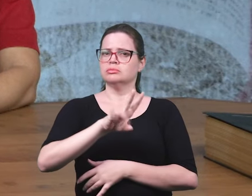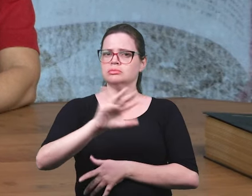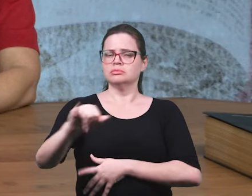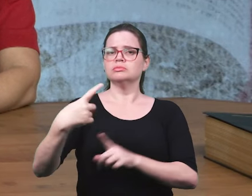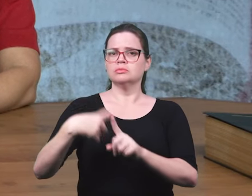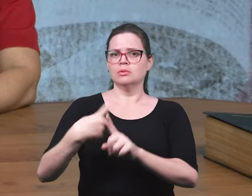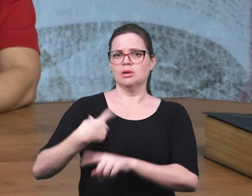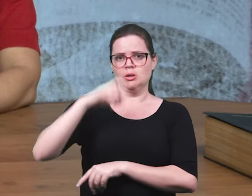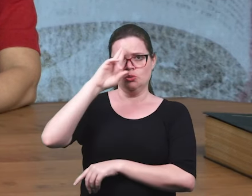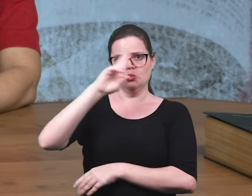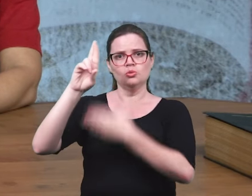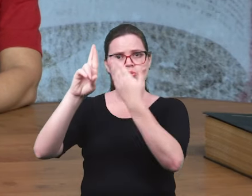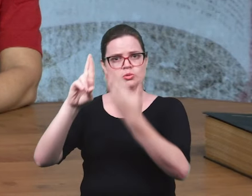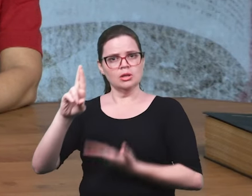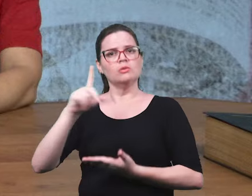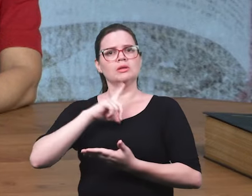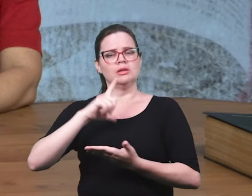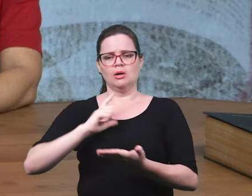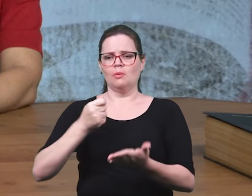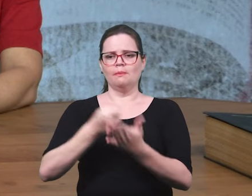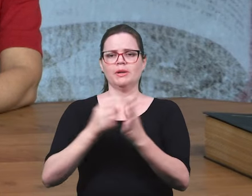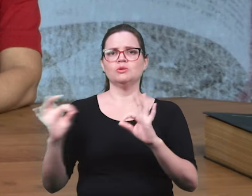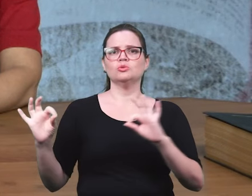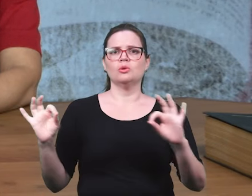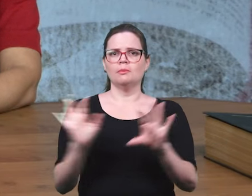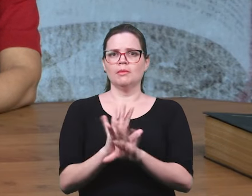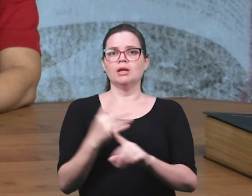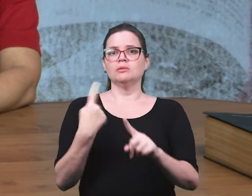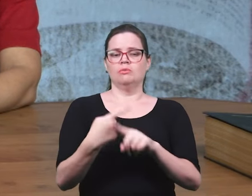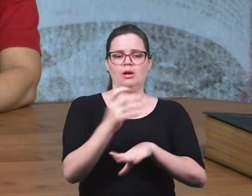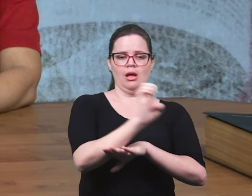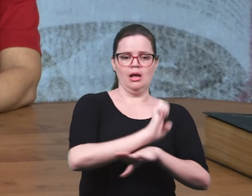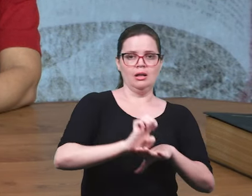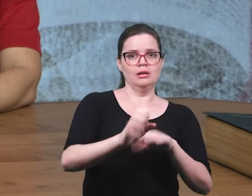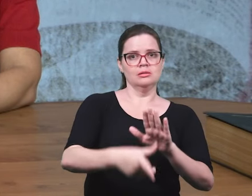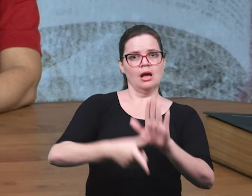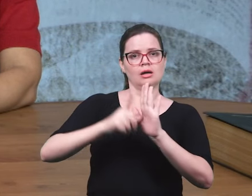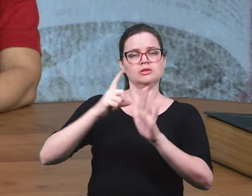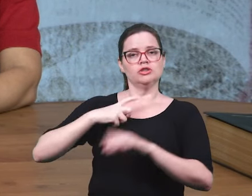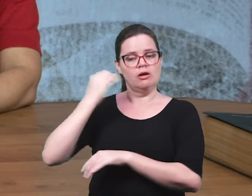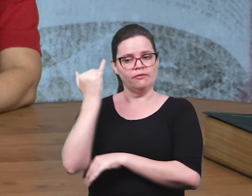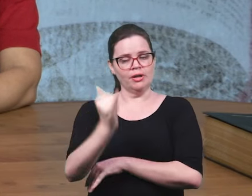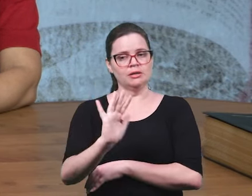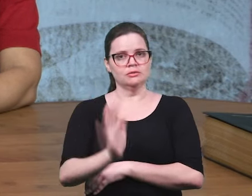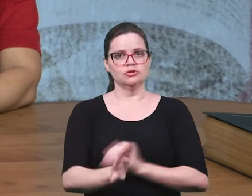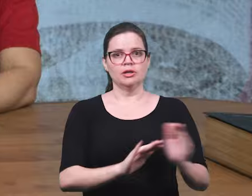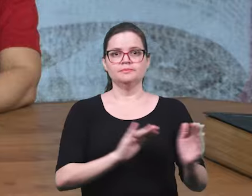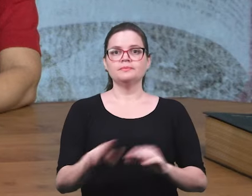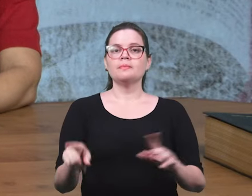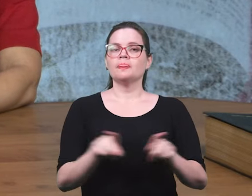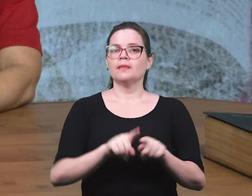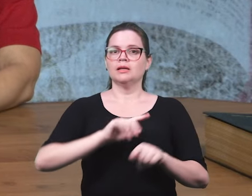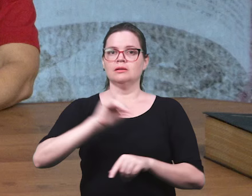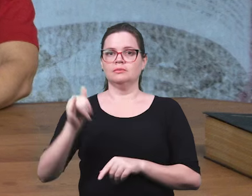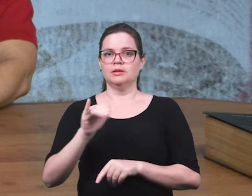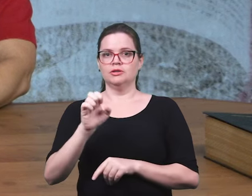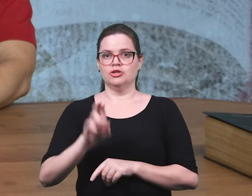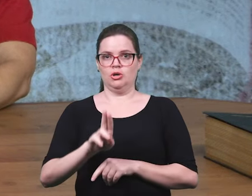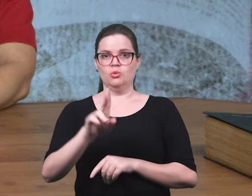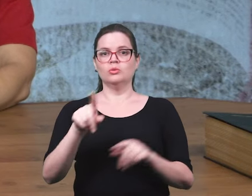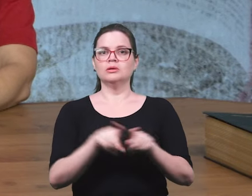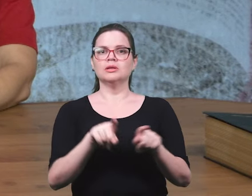que falou pelo ministério do seu servo Elias. Também Jeú feriu a todos os